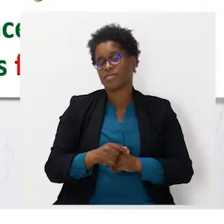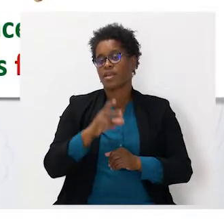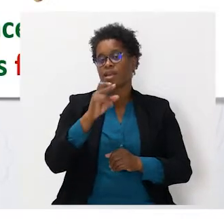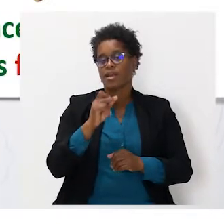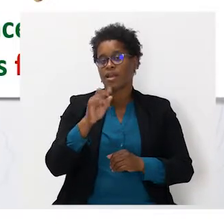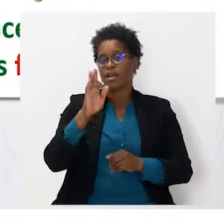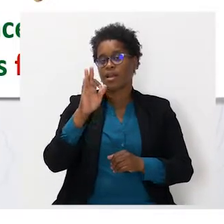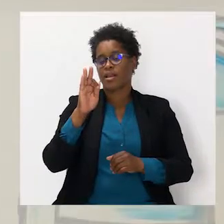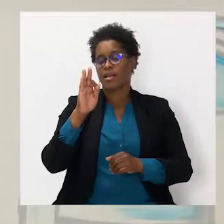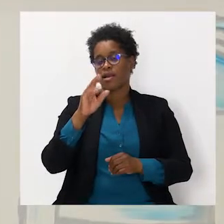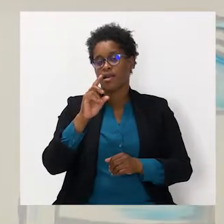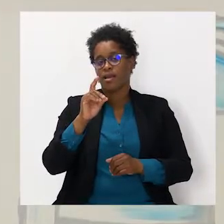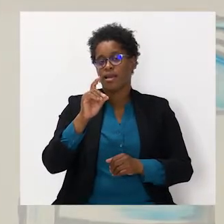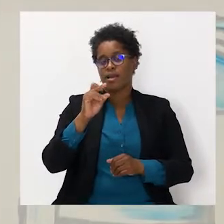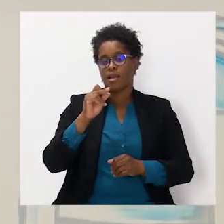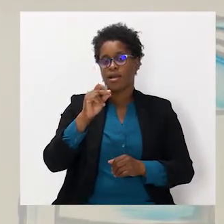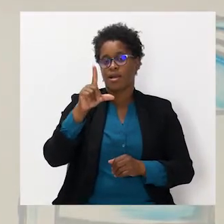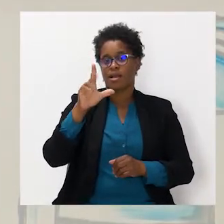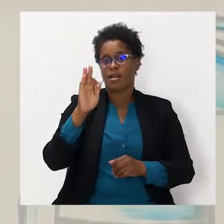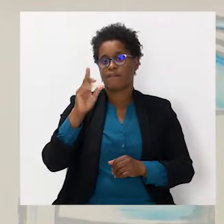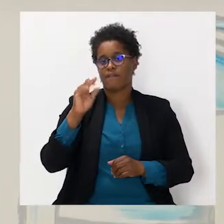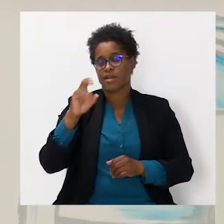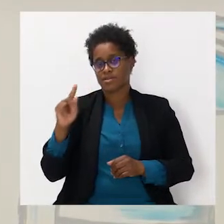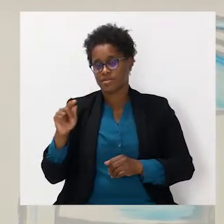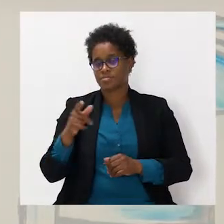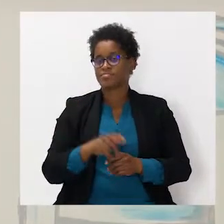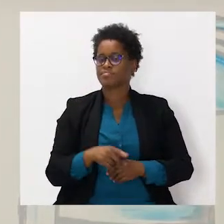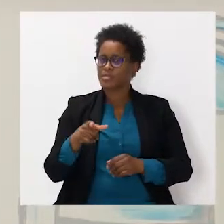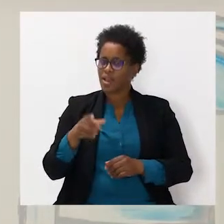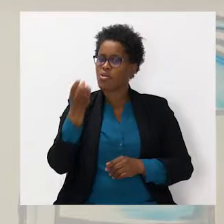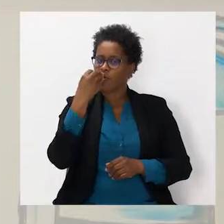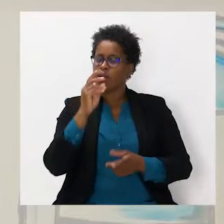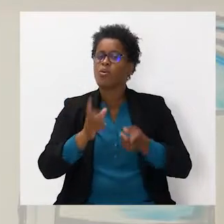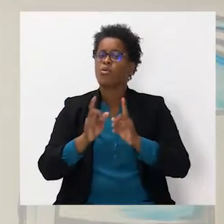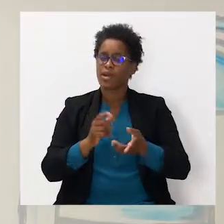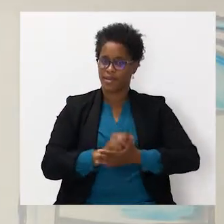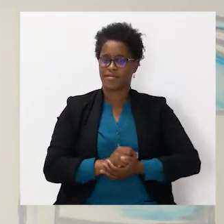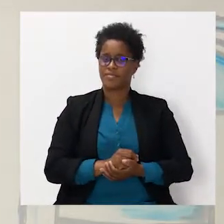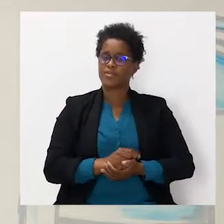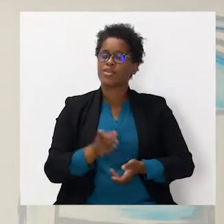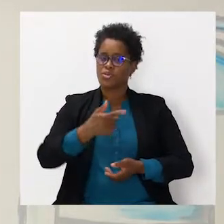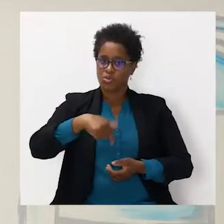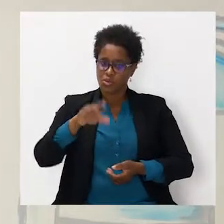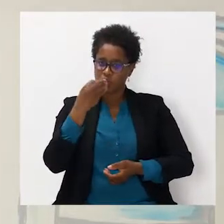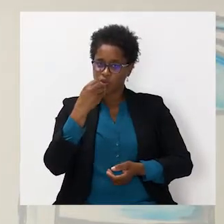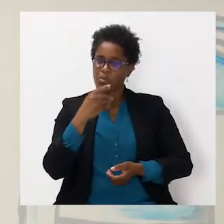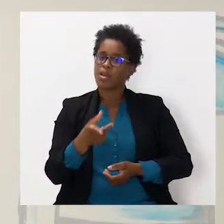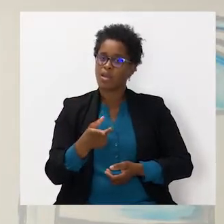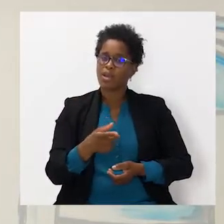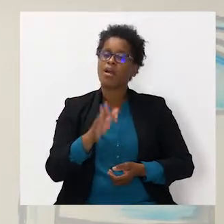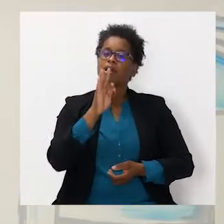alface. Certíssimo! Da alface nós comemos o quê? Alface nós comemos a